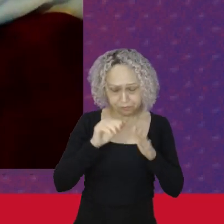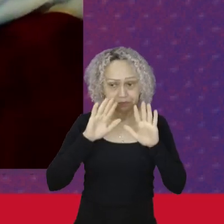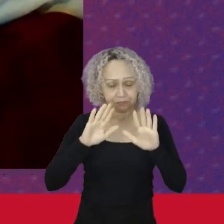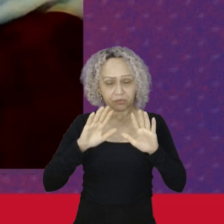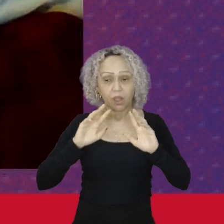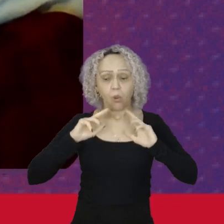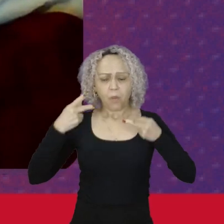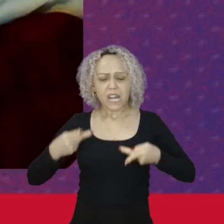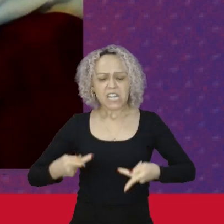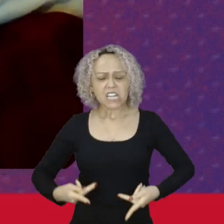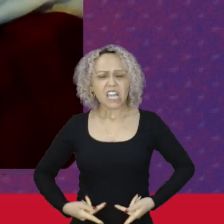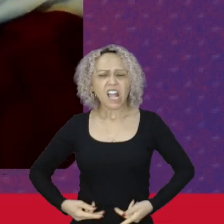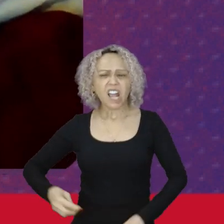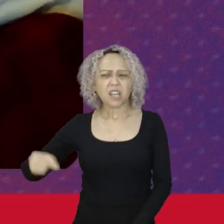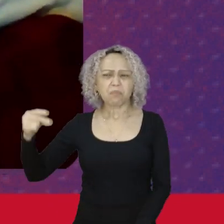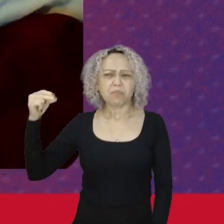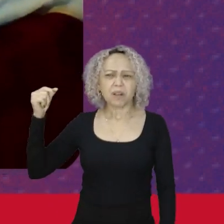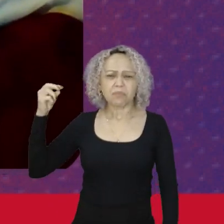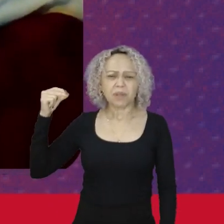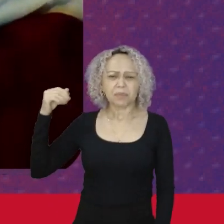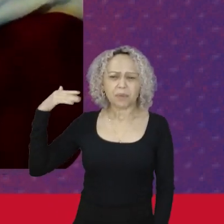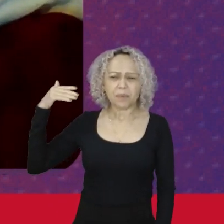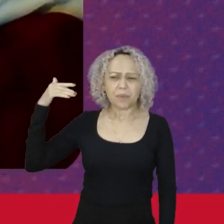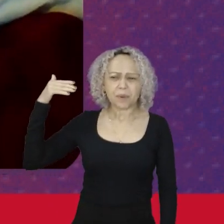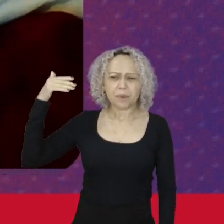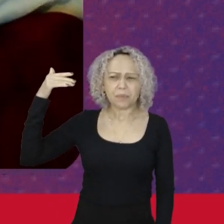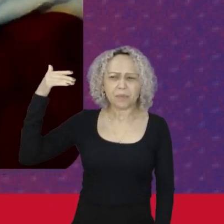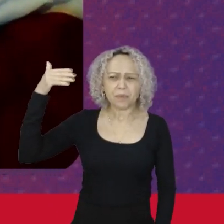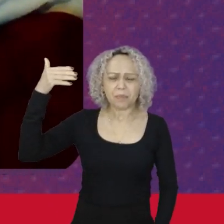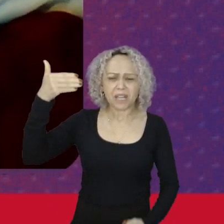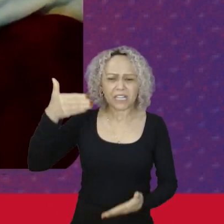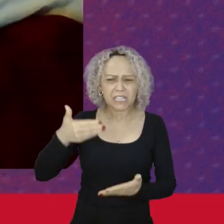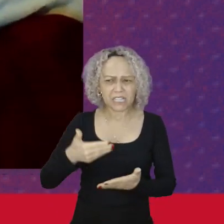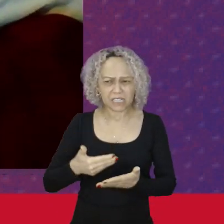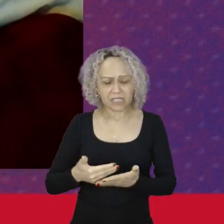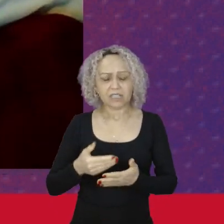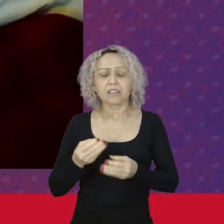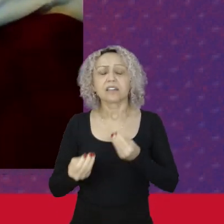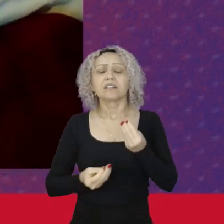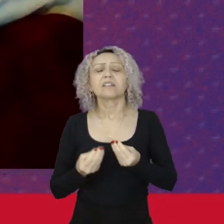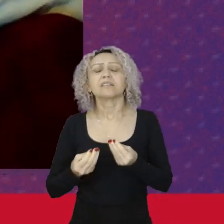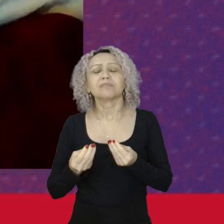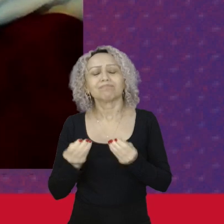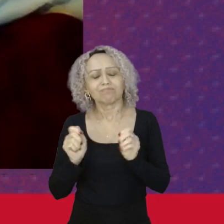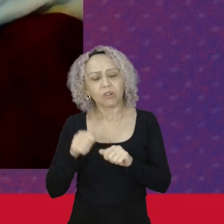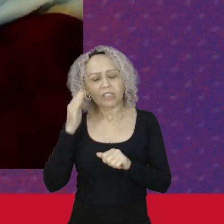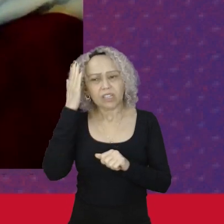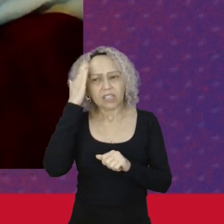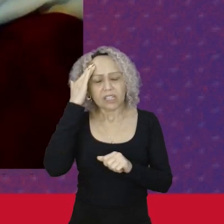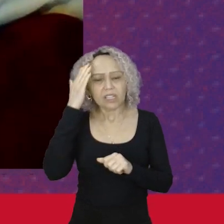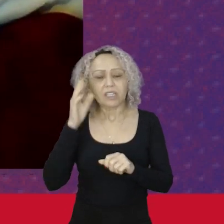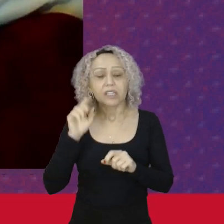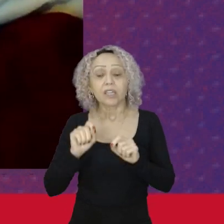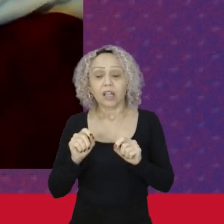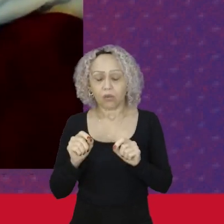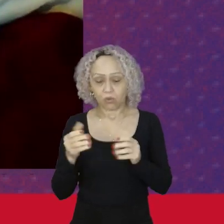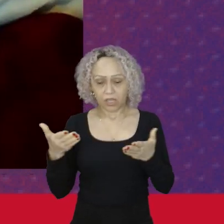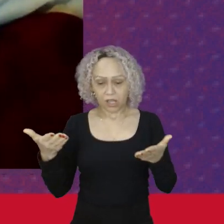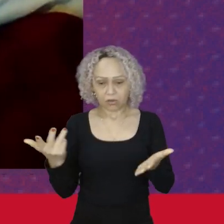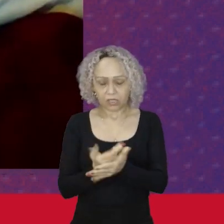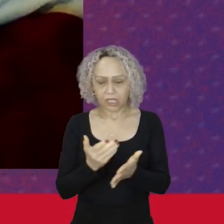passou, né, que ela fez, é possível compreender a atualidade, o que